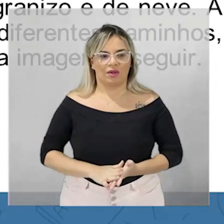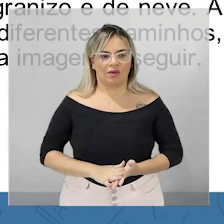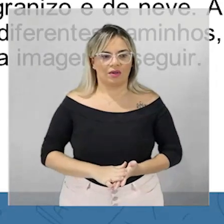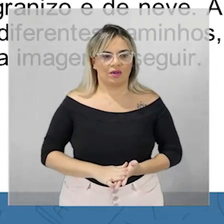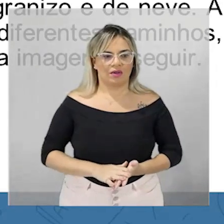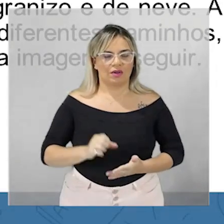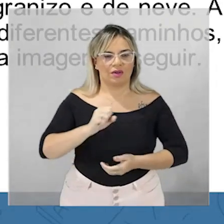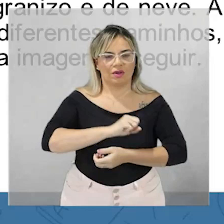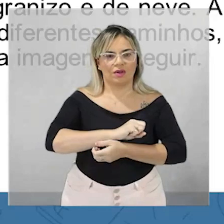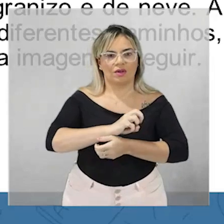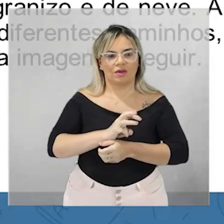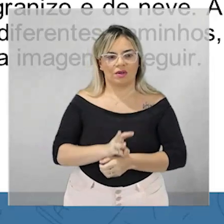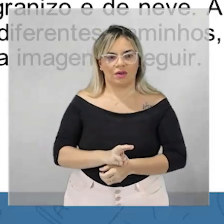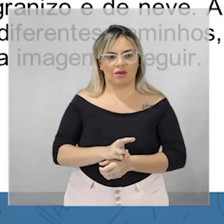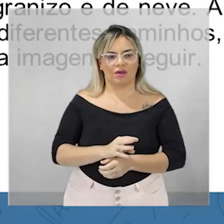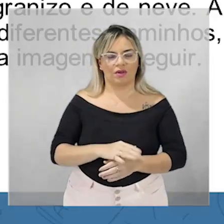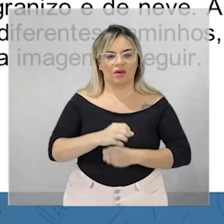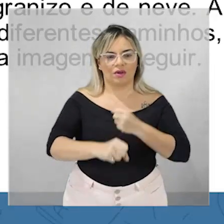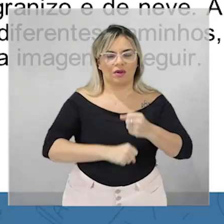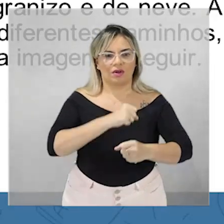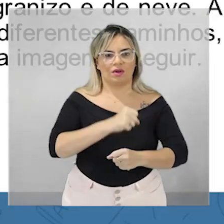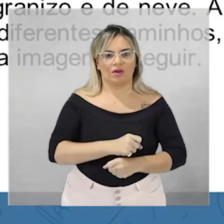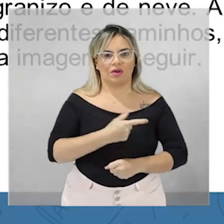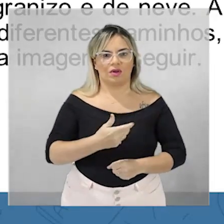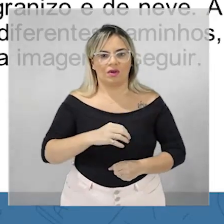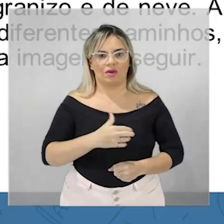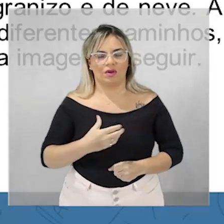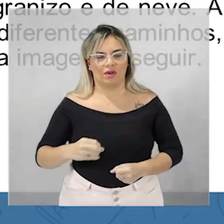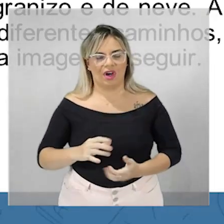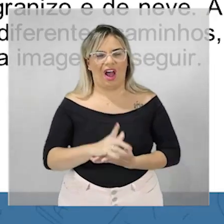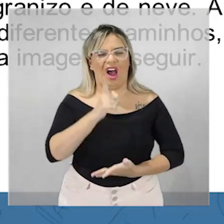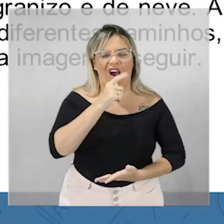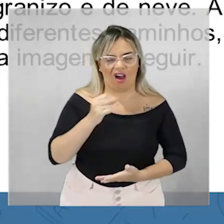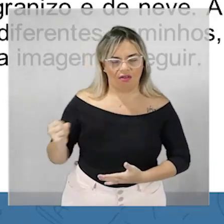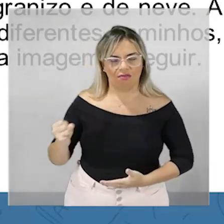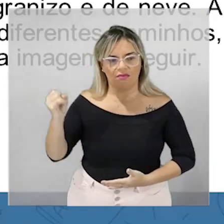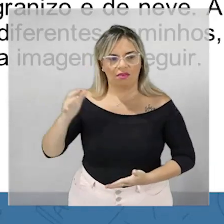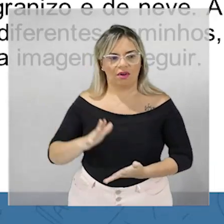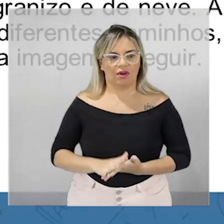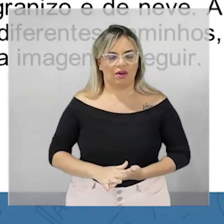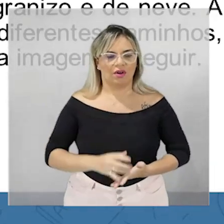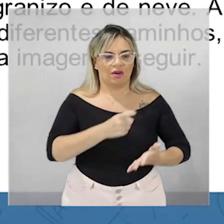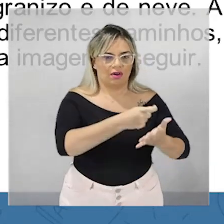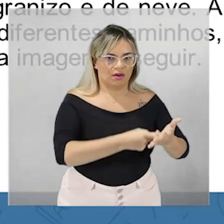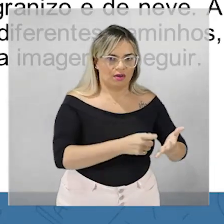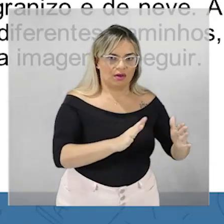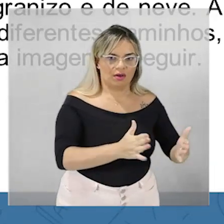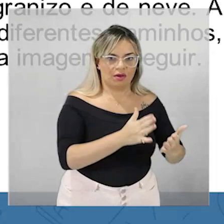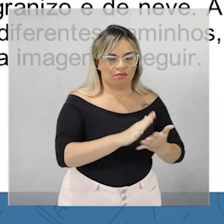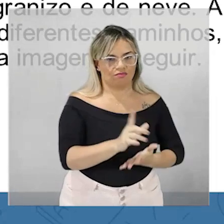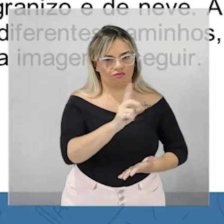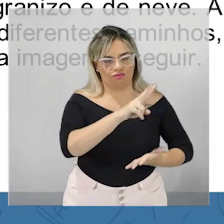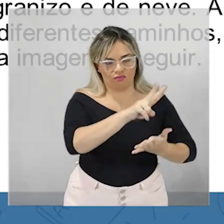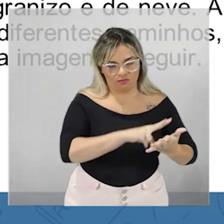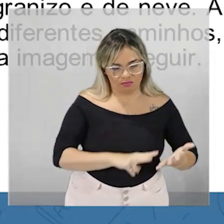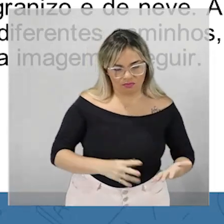da UEMA, 2020. Tu tá vendo como a água tá caindo, né? Texto motivador, não vou ler